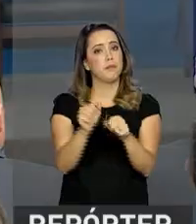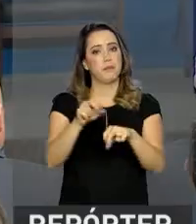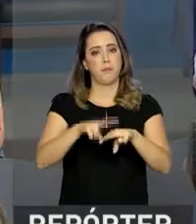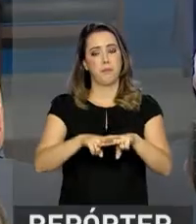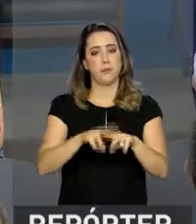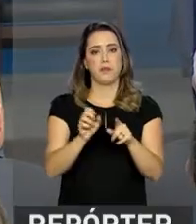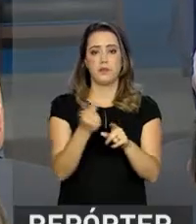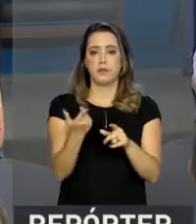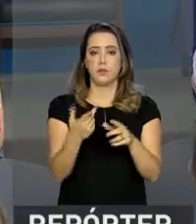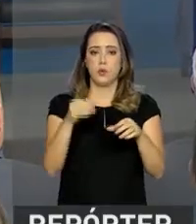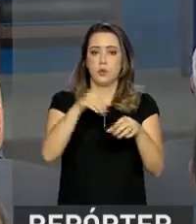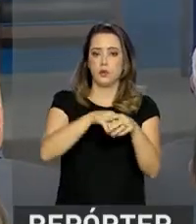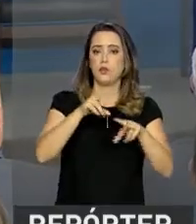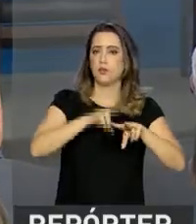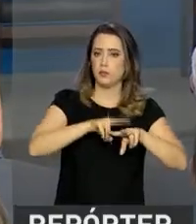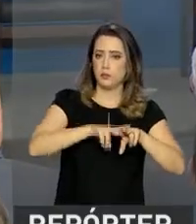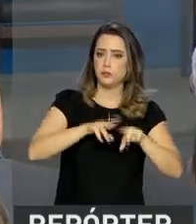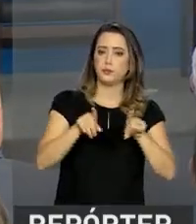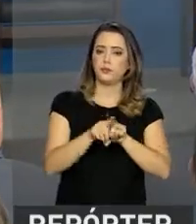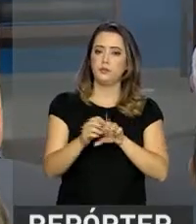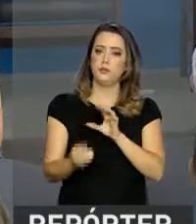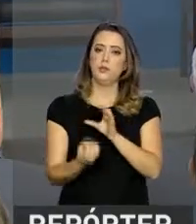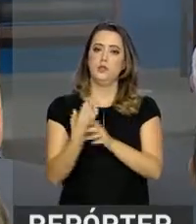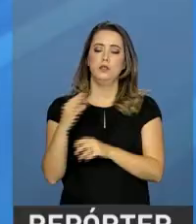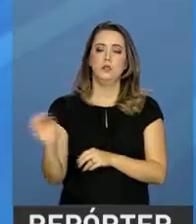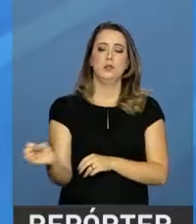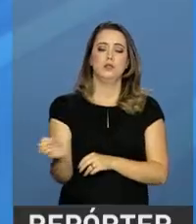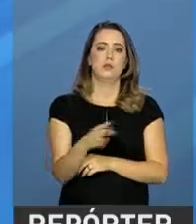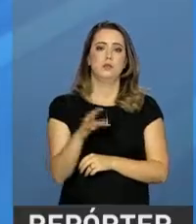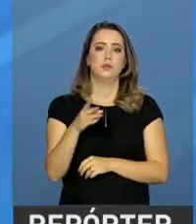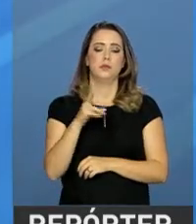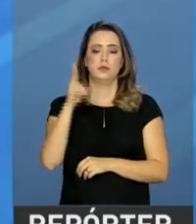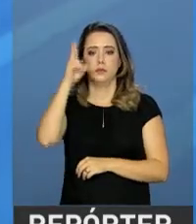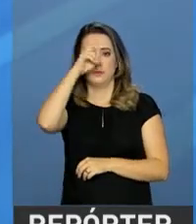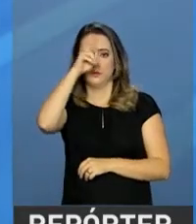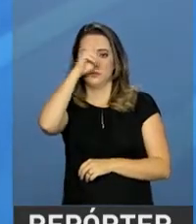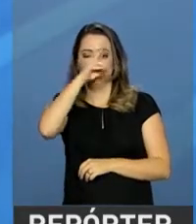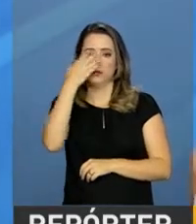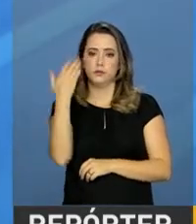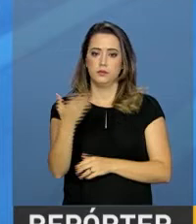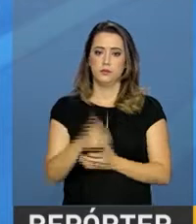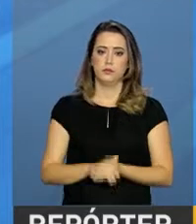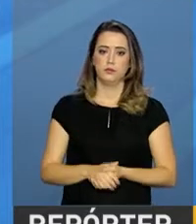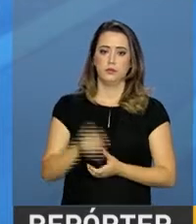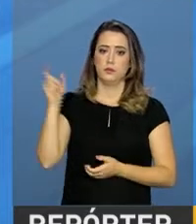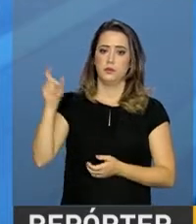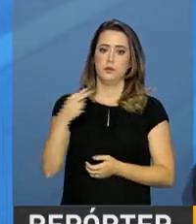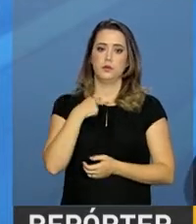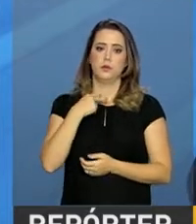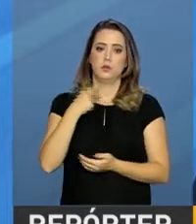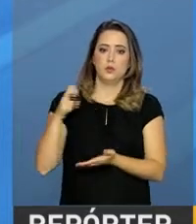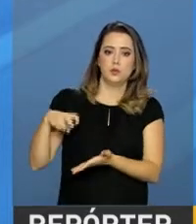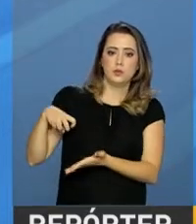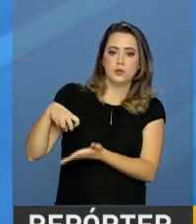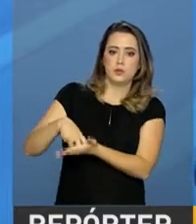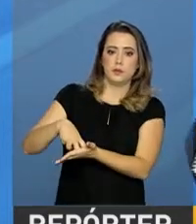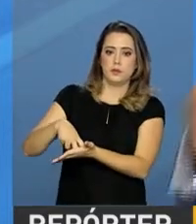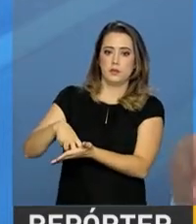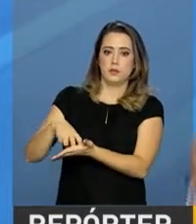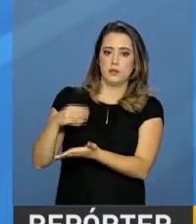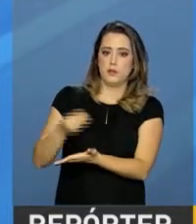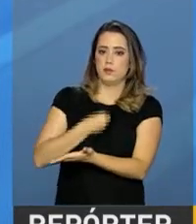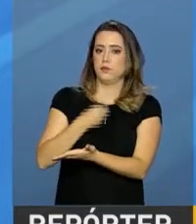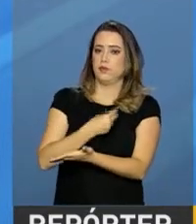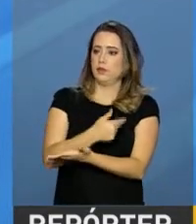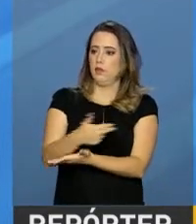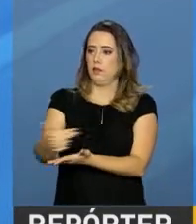do país e querem começar uma nova história essas pessoas não podem ser condenadas a marginalidade a vida